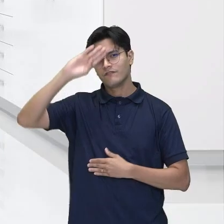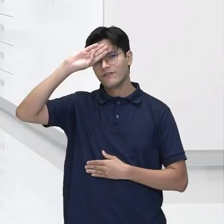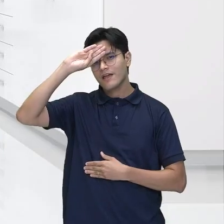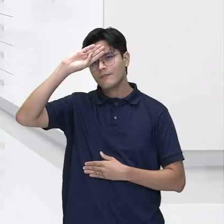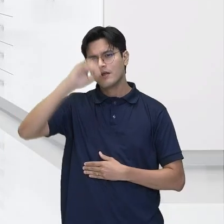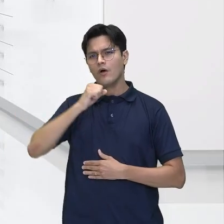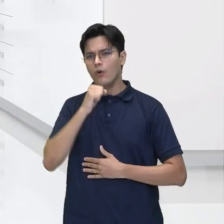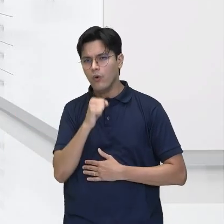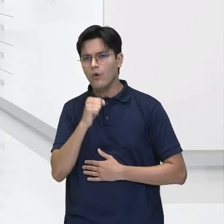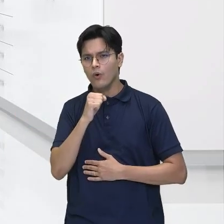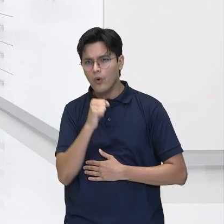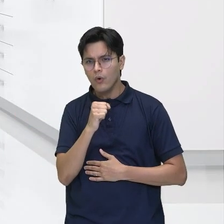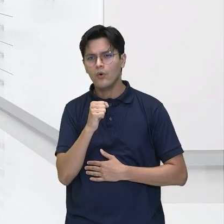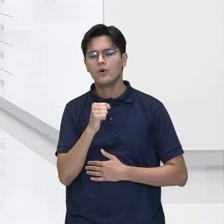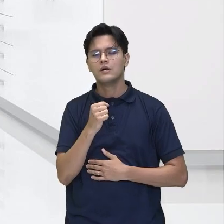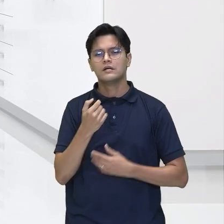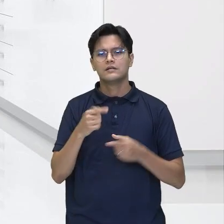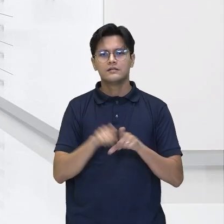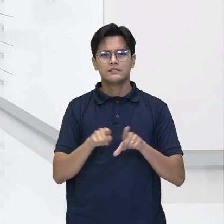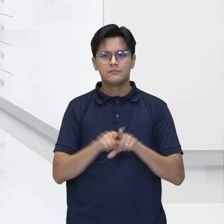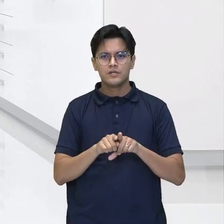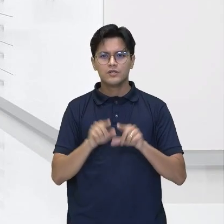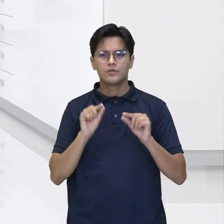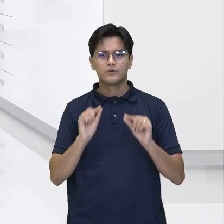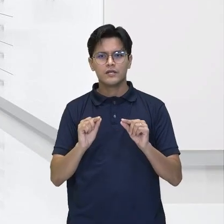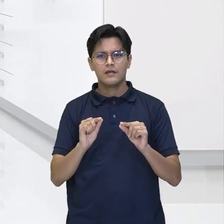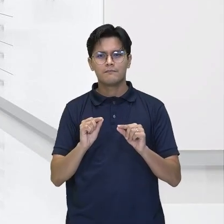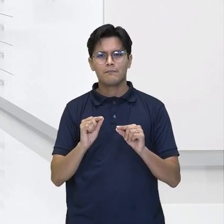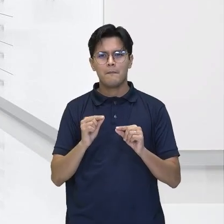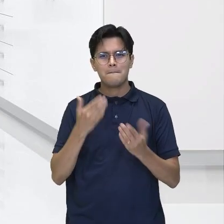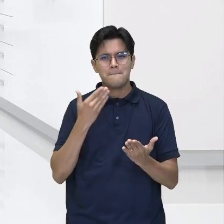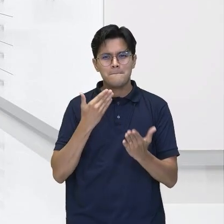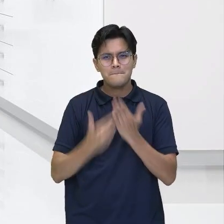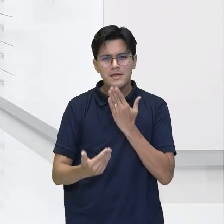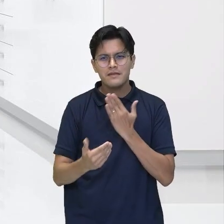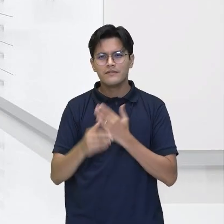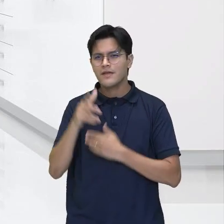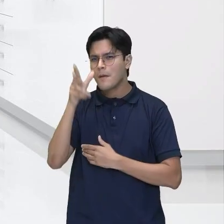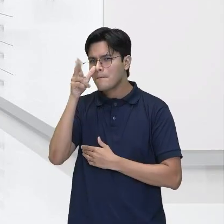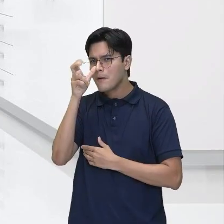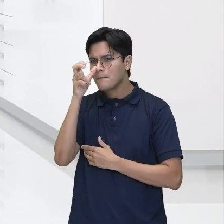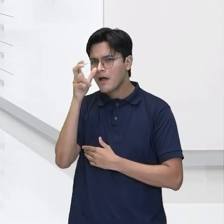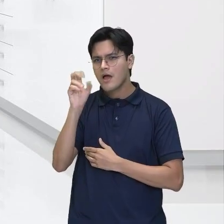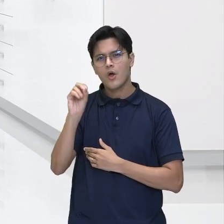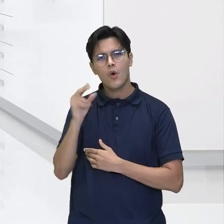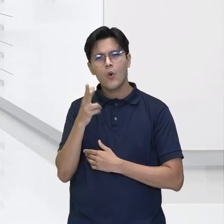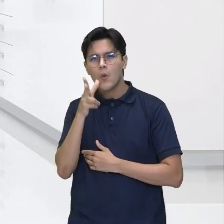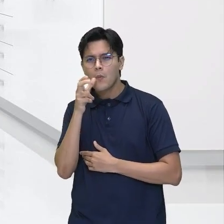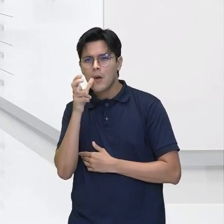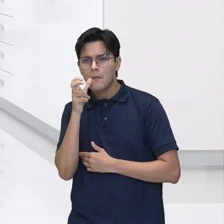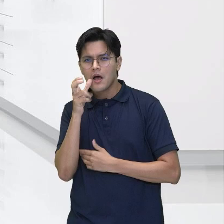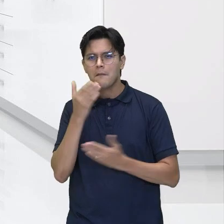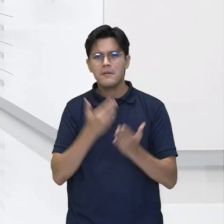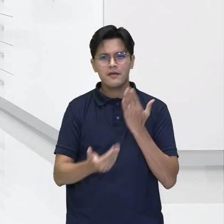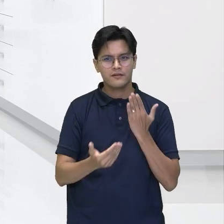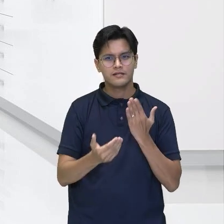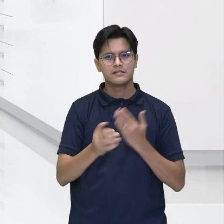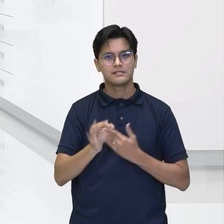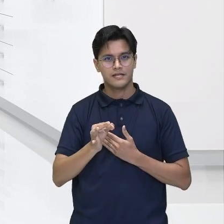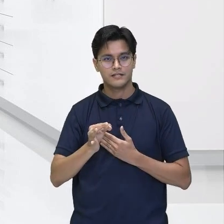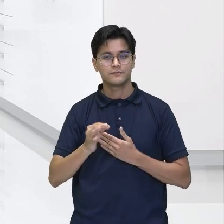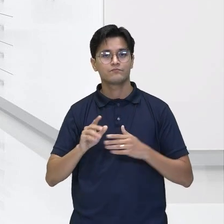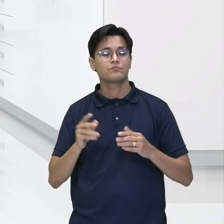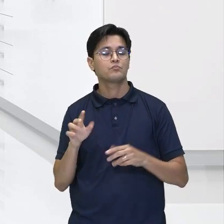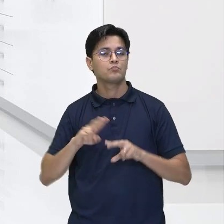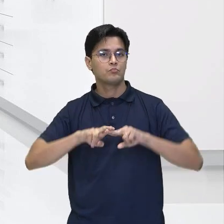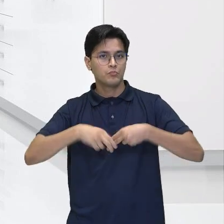doença. E após esse período pandêmico que nós vivemos, nós devemos ter sempre presente